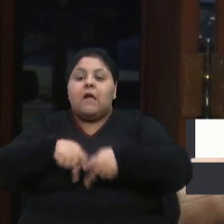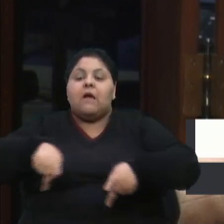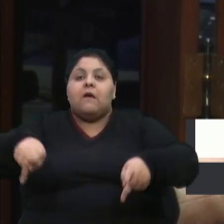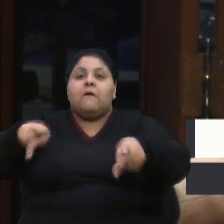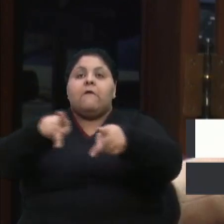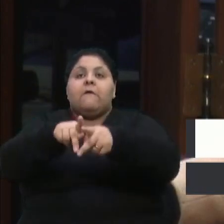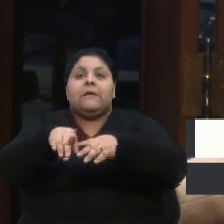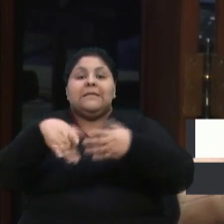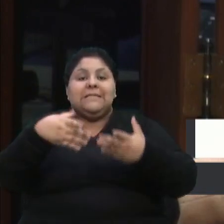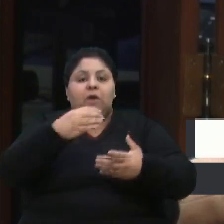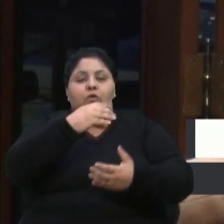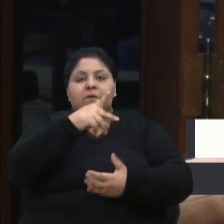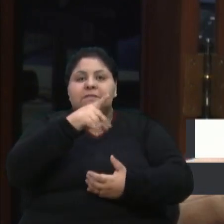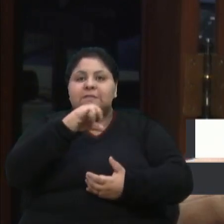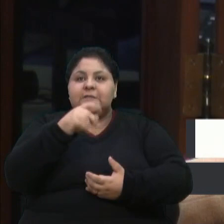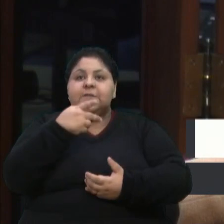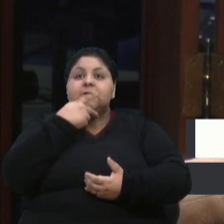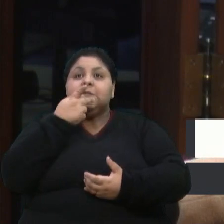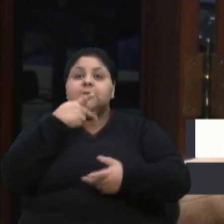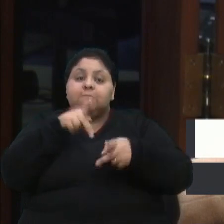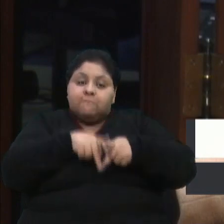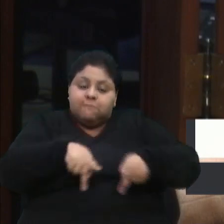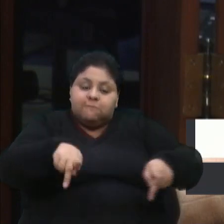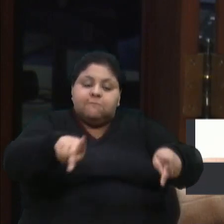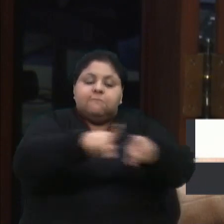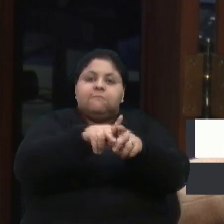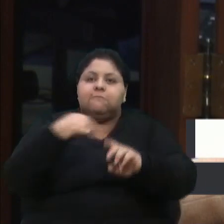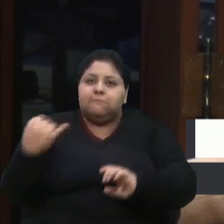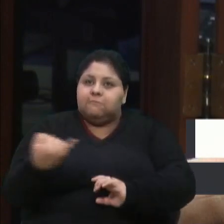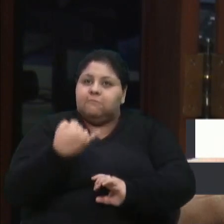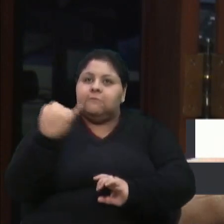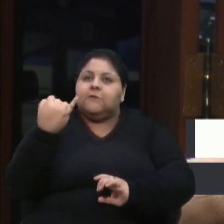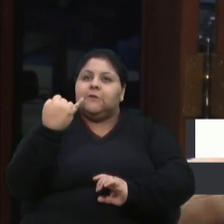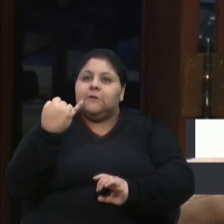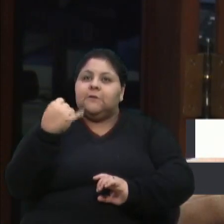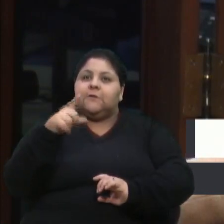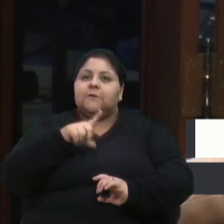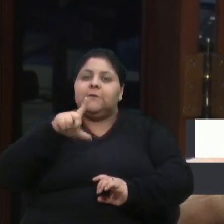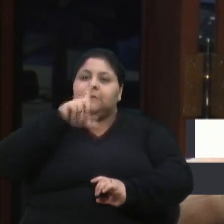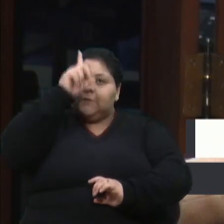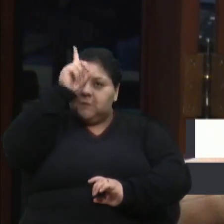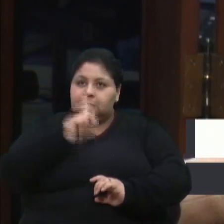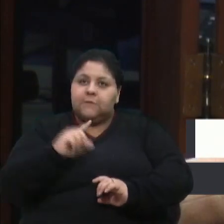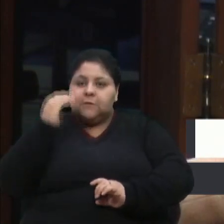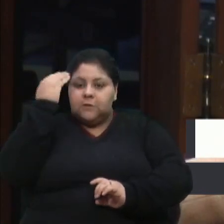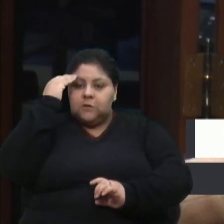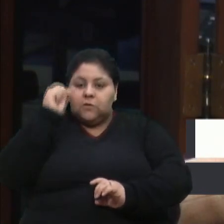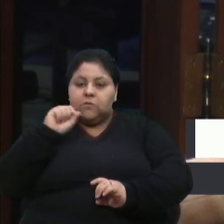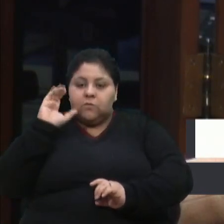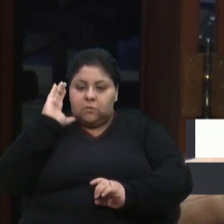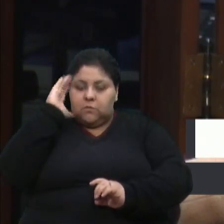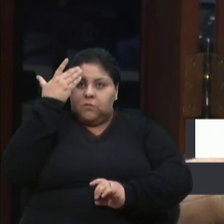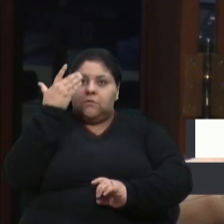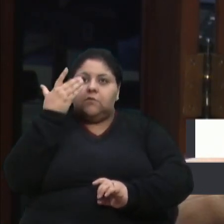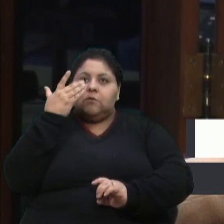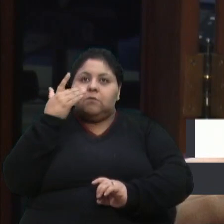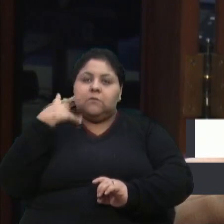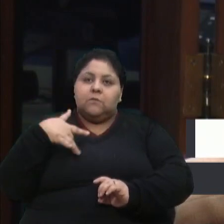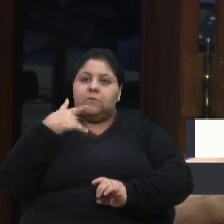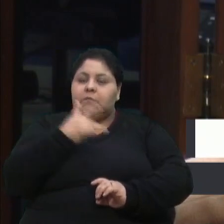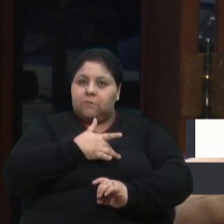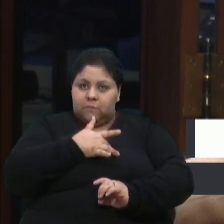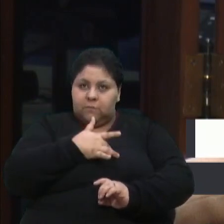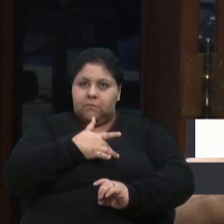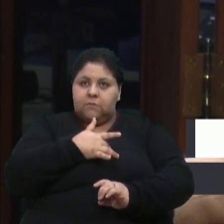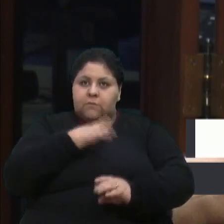CPI poder falar isso para a população é muito importante, porque a população tem o direito de saber o que está acontecendo com a sua saúde.